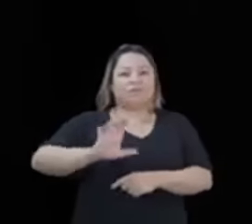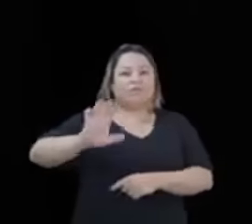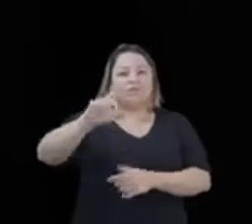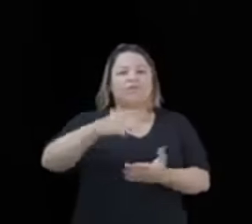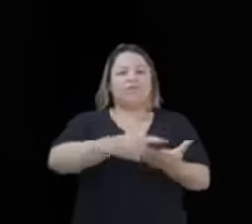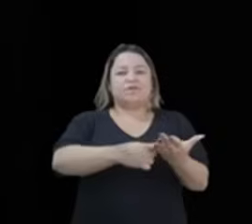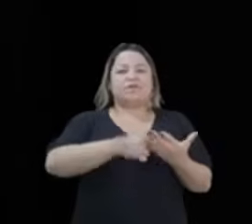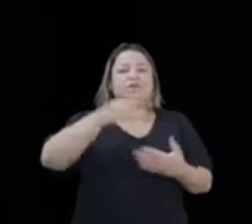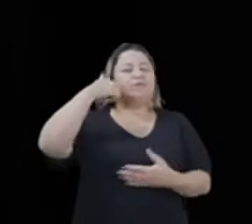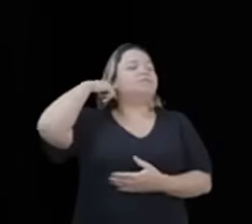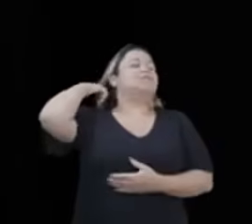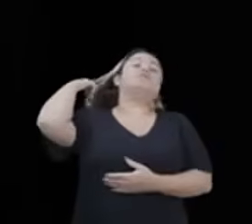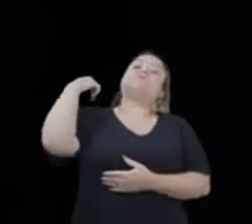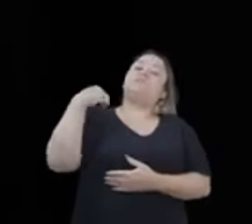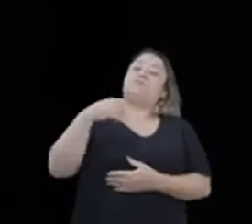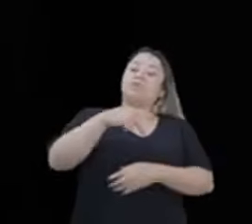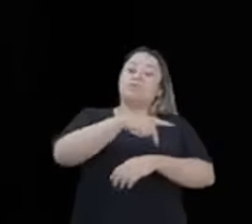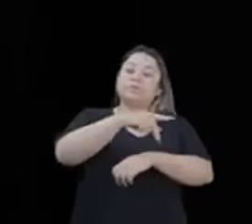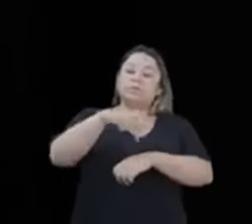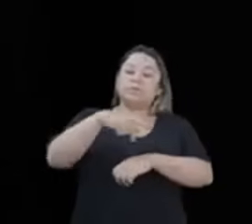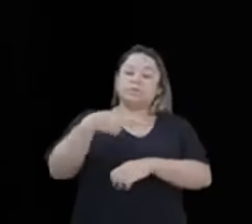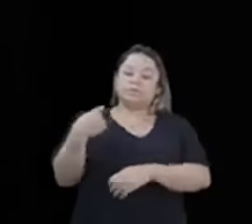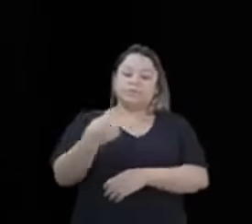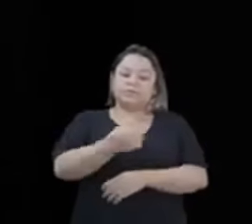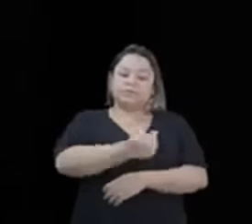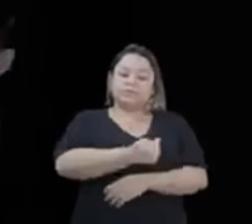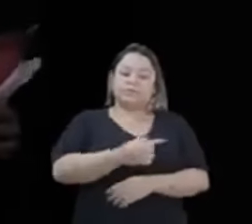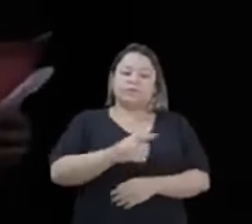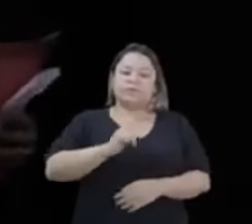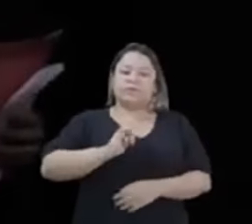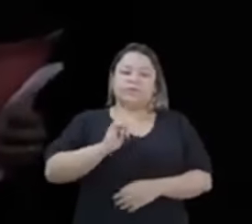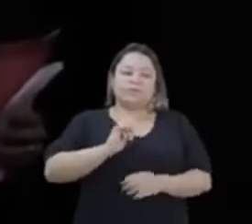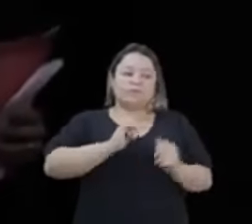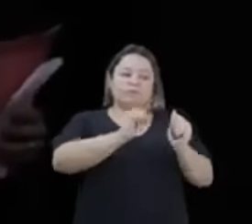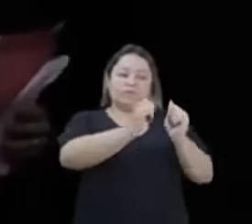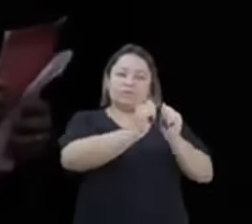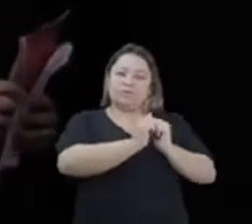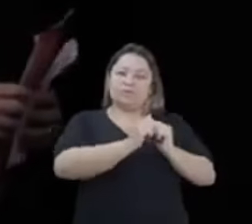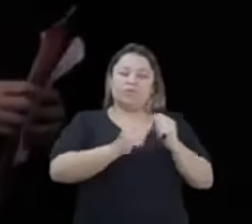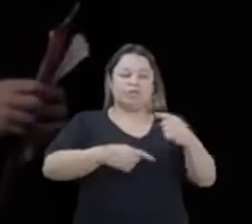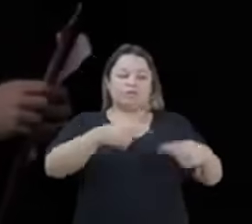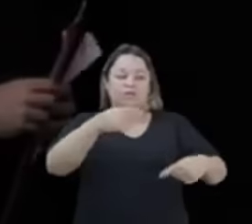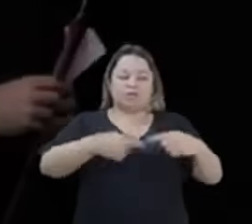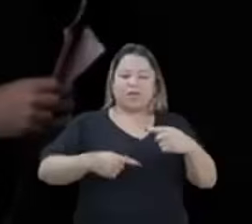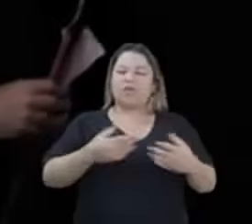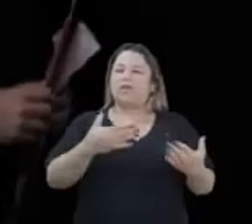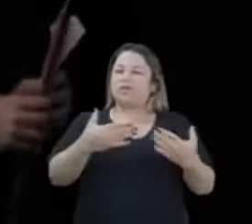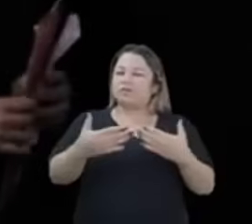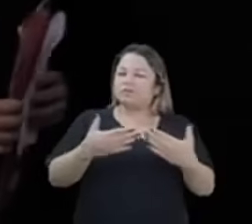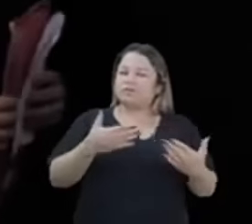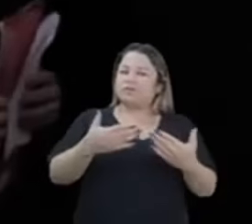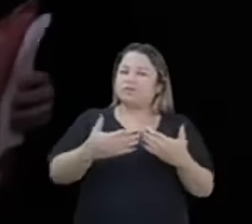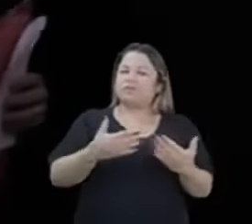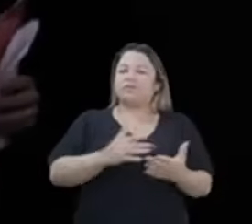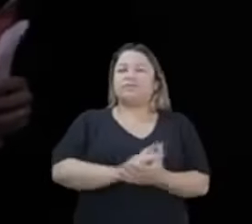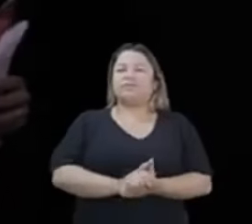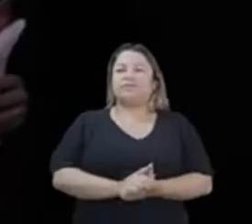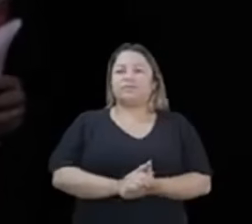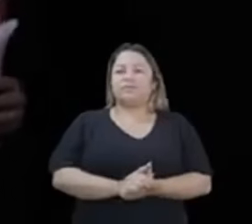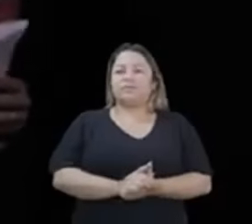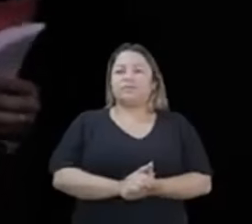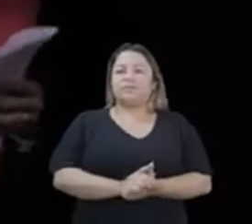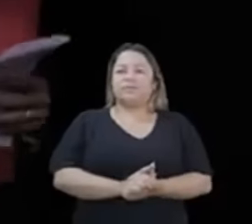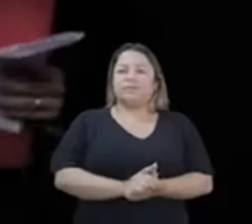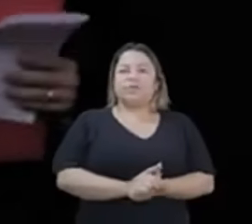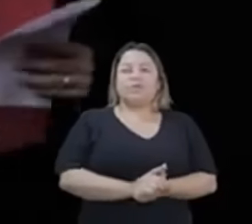visitei do nosso país. Estiveram comigo debatendo, dialogando, e